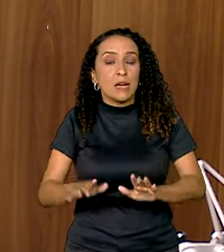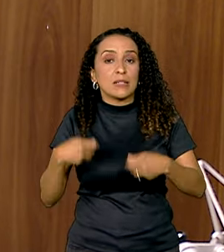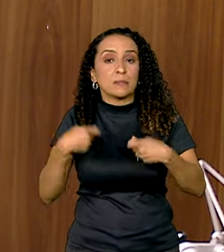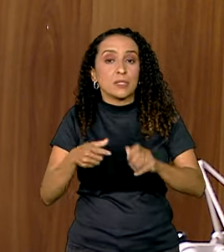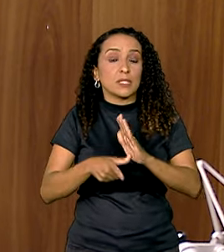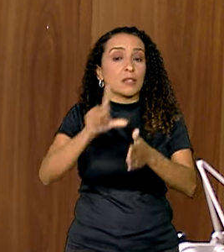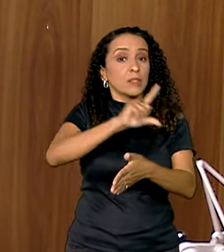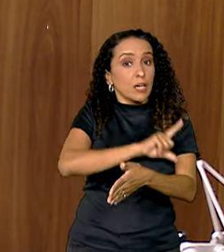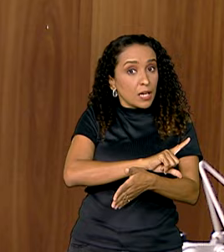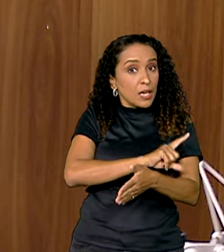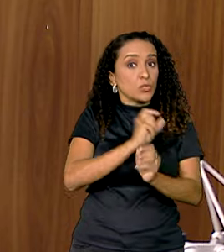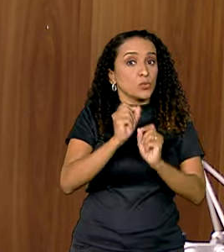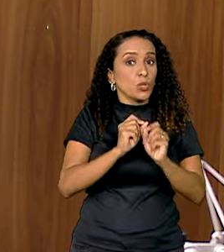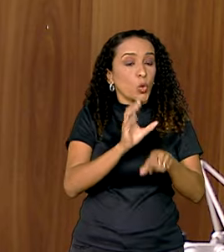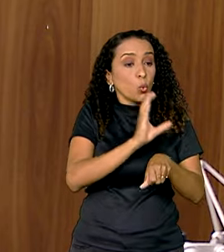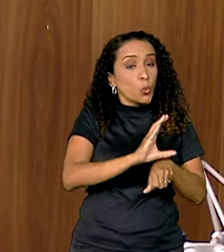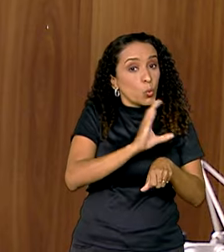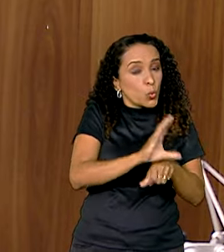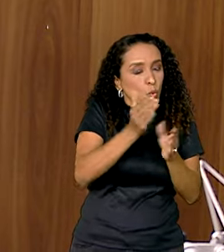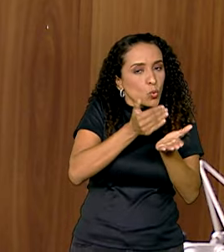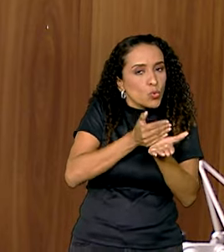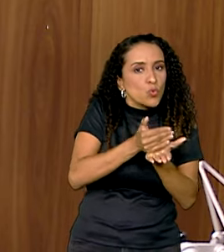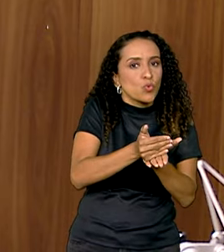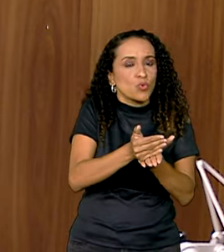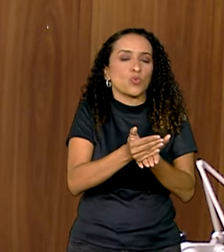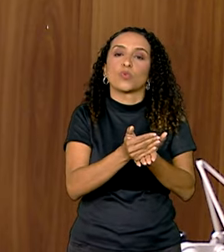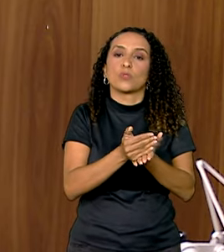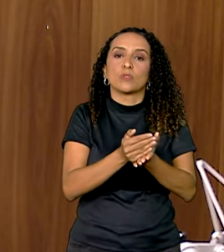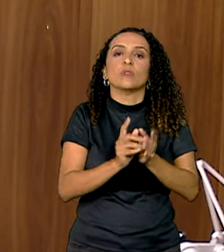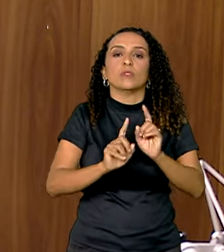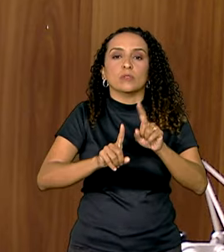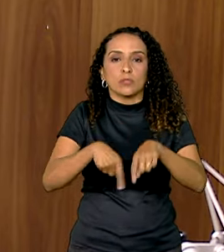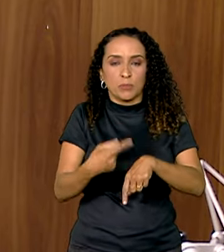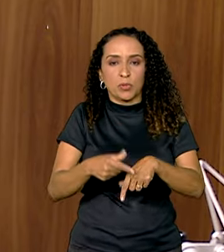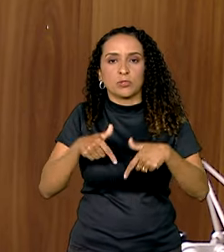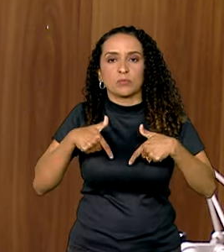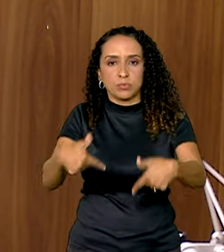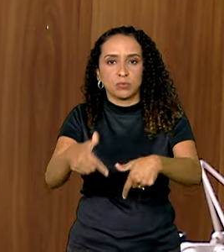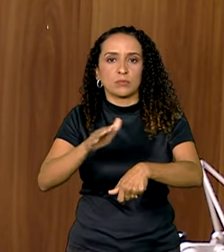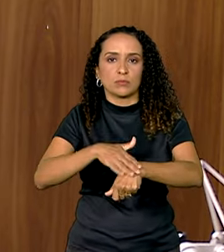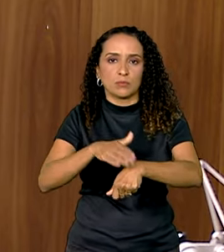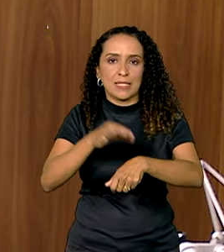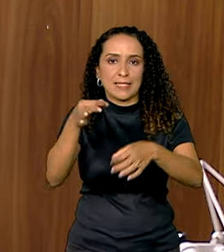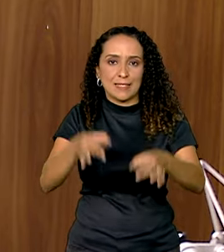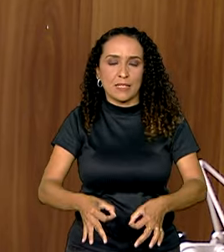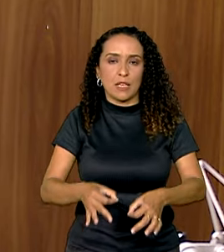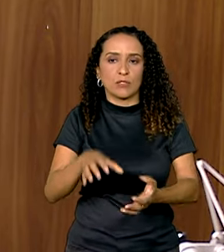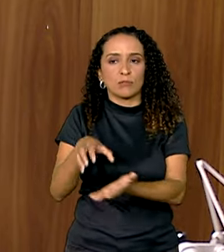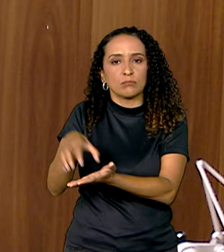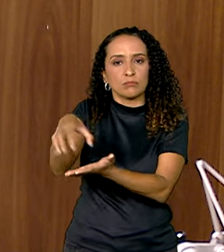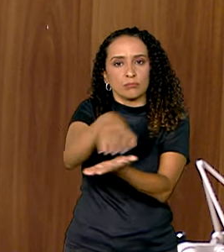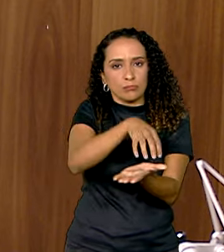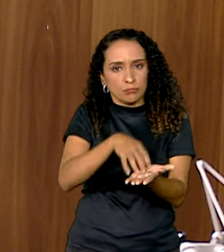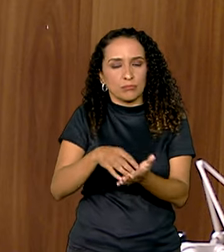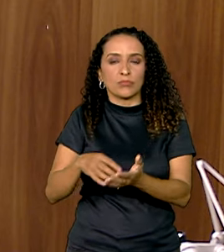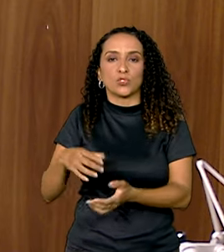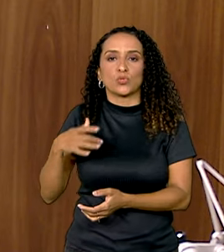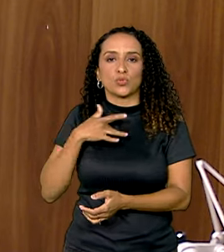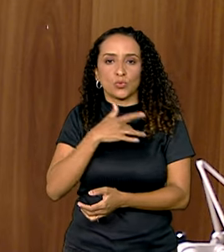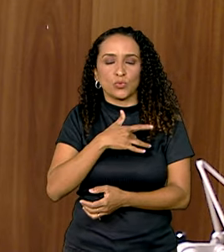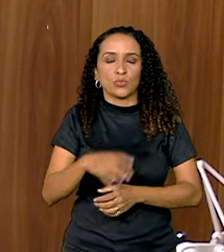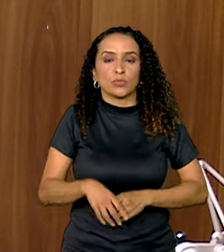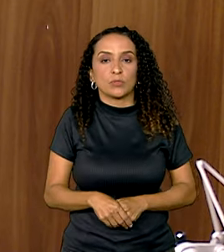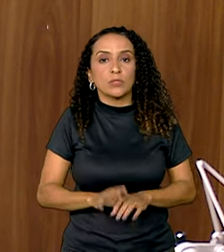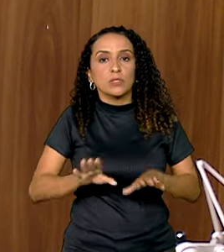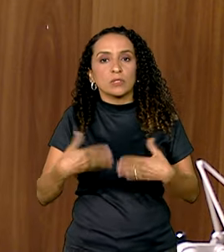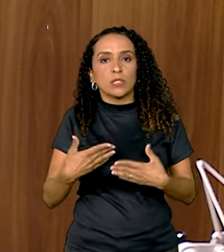precisavam passar por um curso inicial antes de estarem atuando nas unidades básicas de saúde. Então,